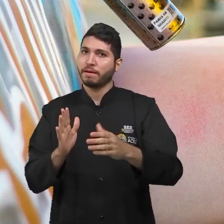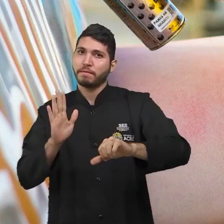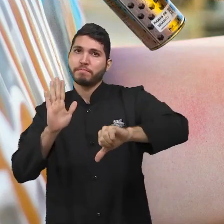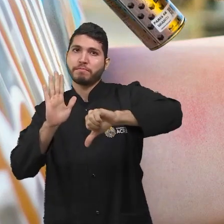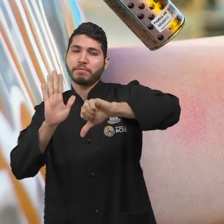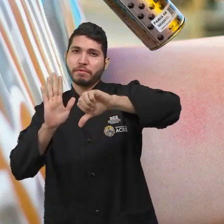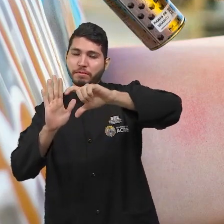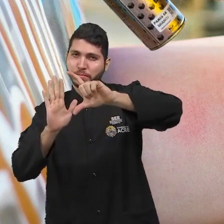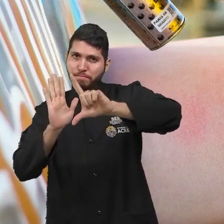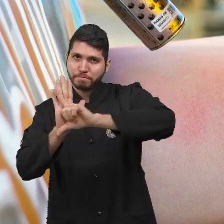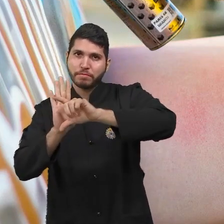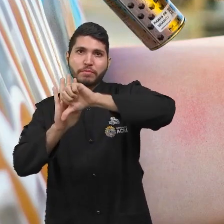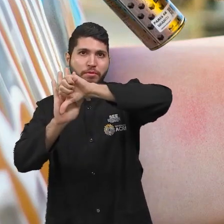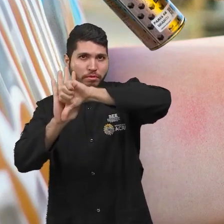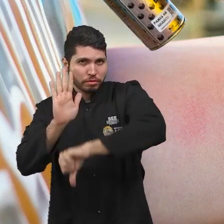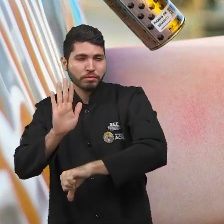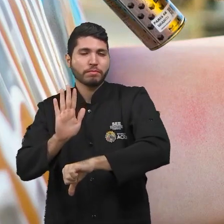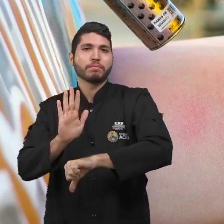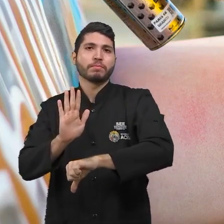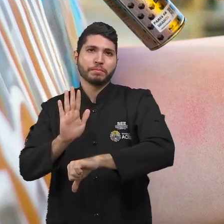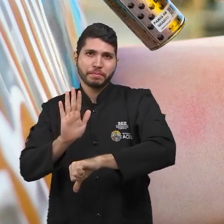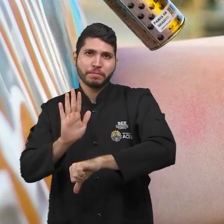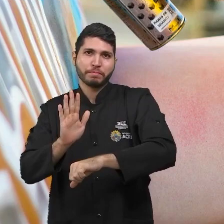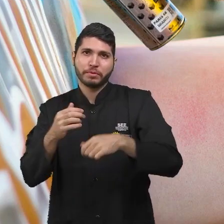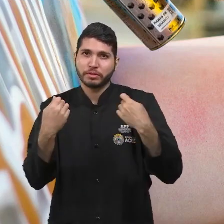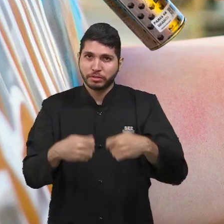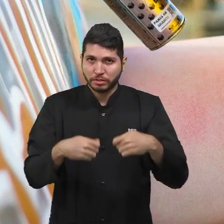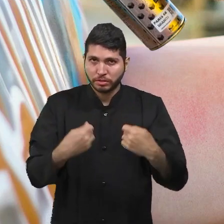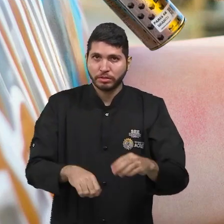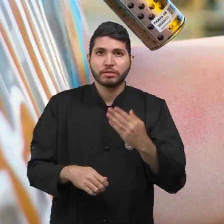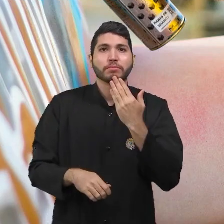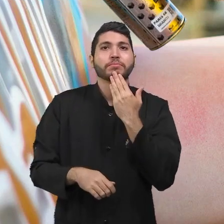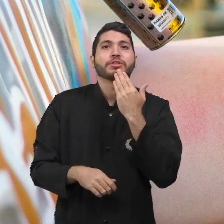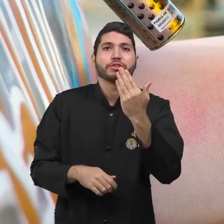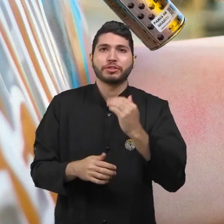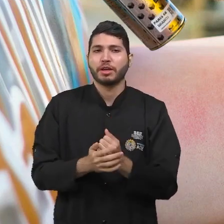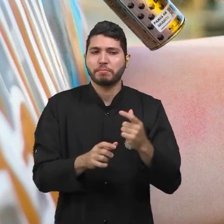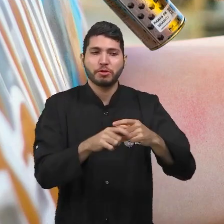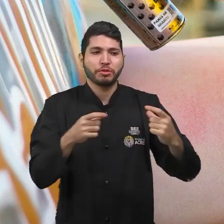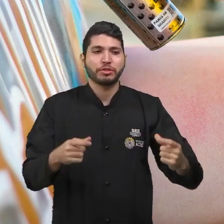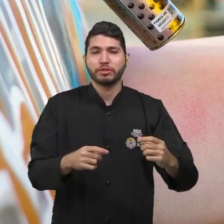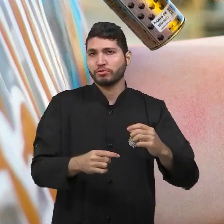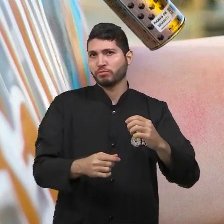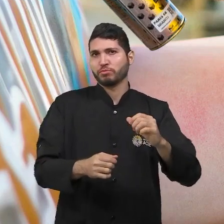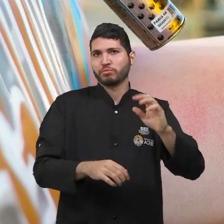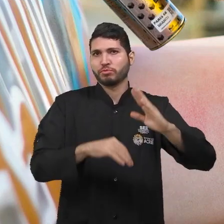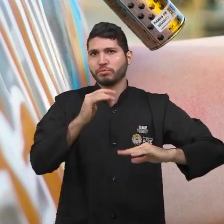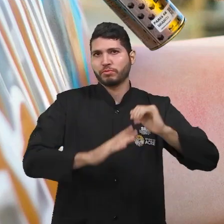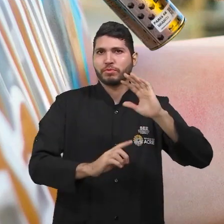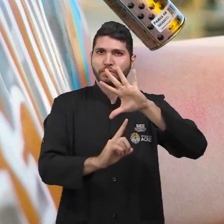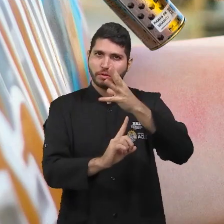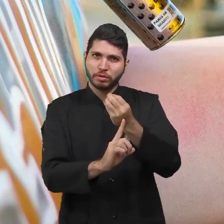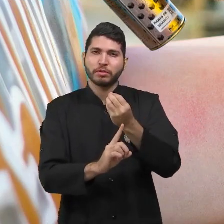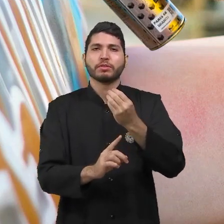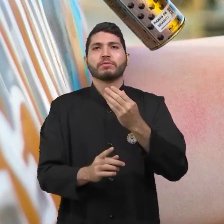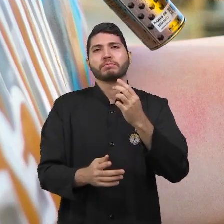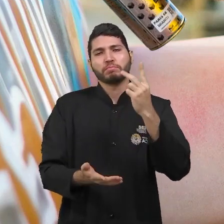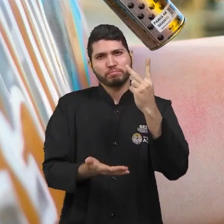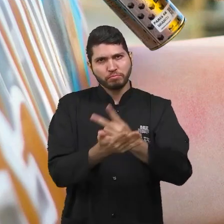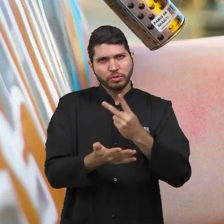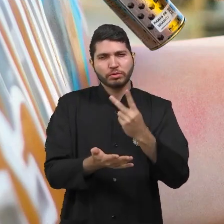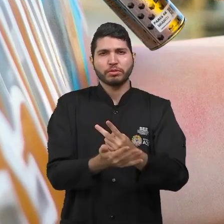a maioria dos artistas, eles pedem, né, a permissão aos proprietários, aos